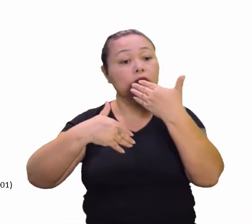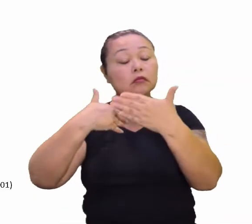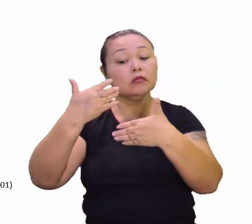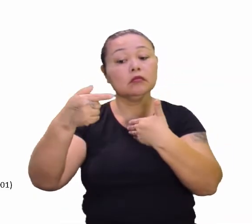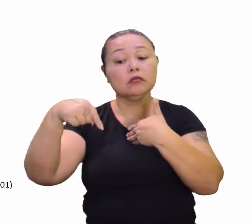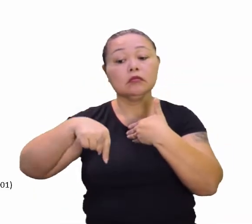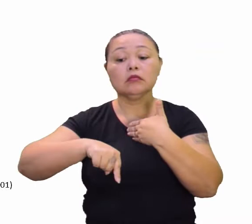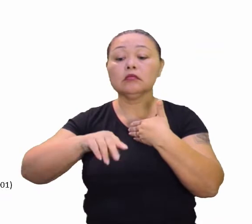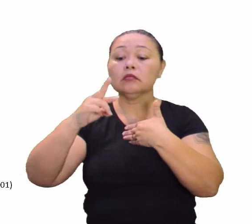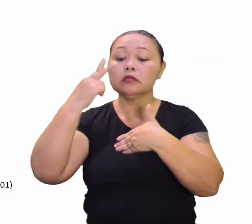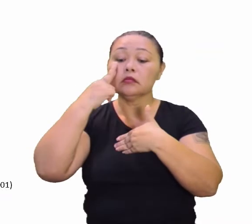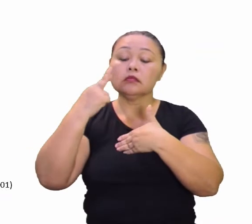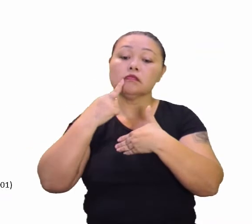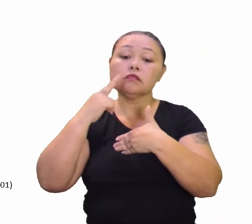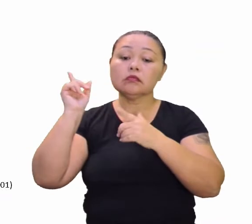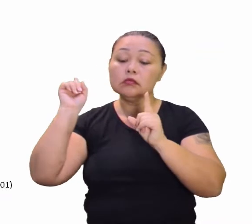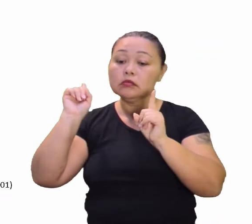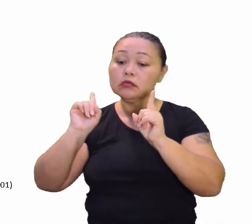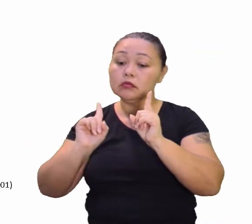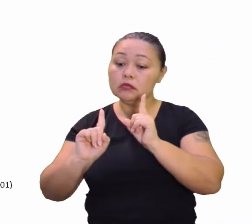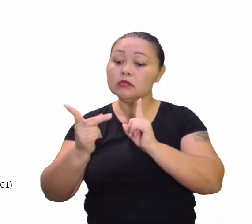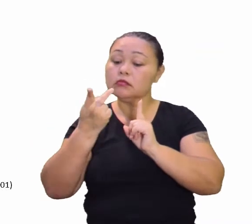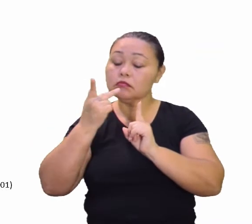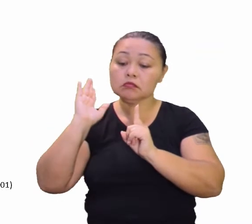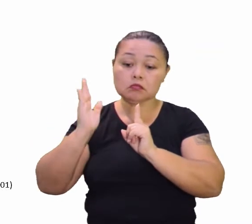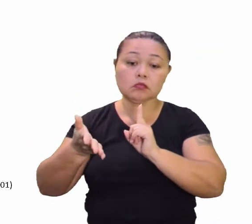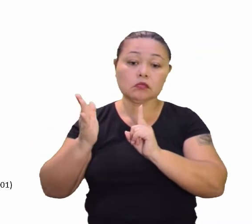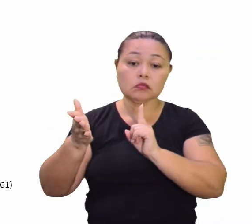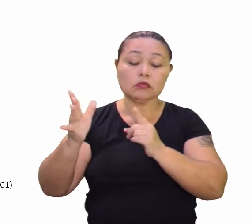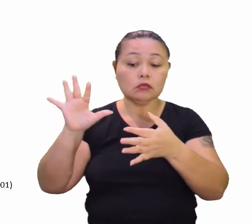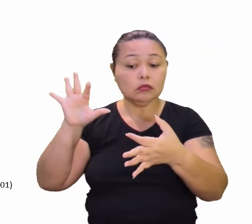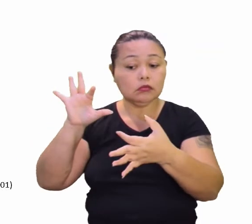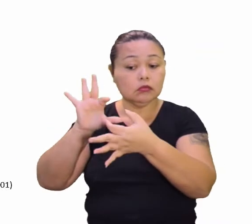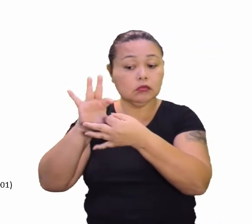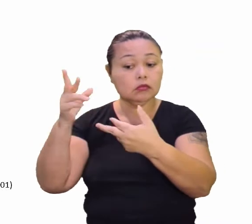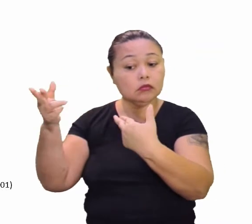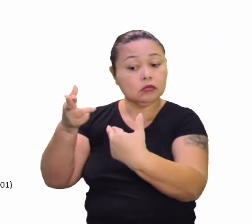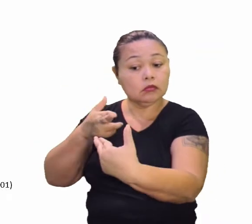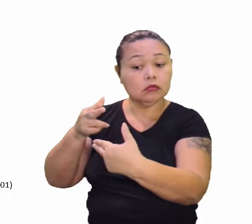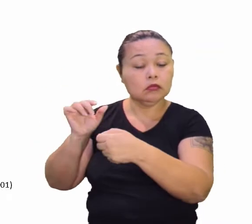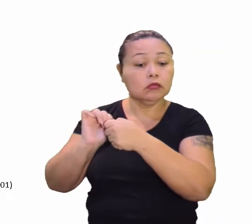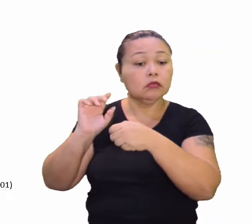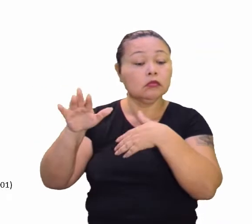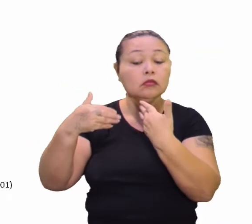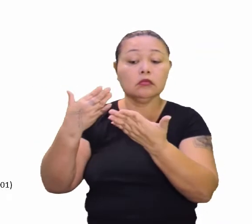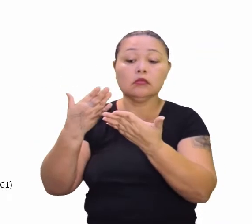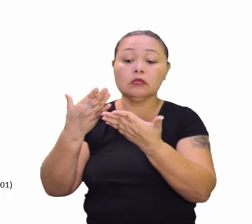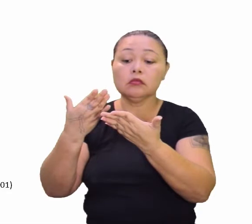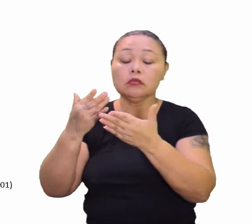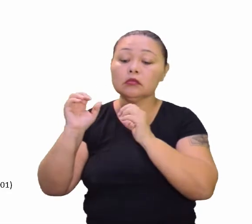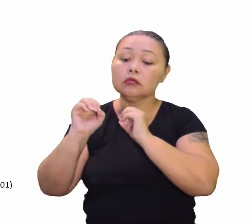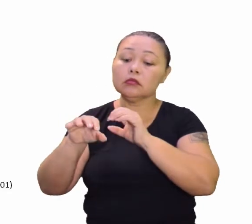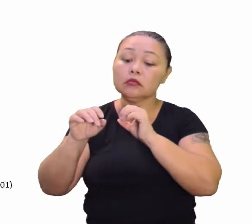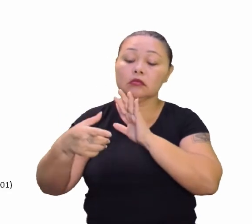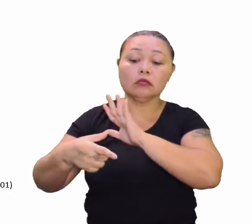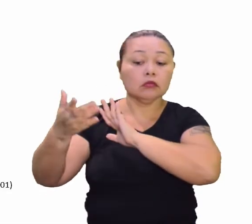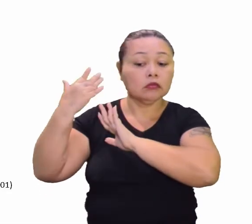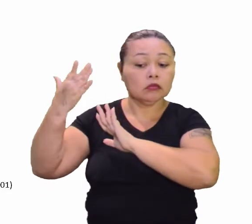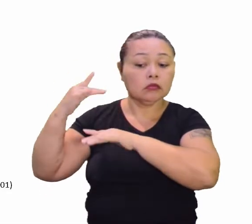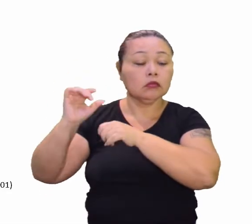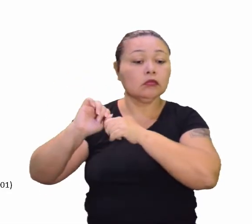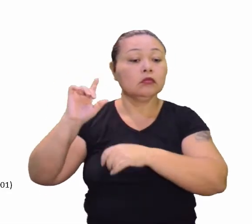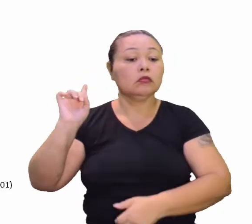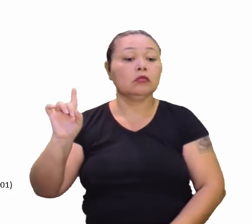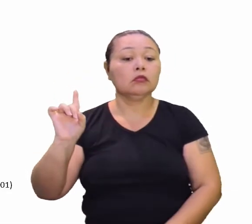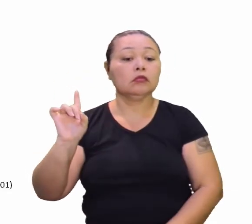Crescimento agora em Rondônia a partir das migrações, que falamos já também, né? Está relacionado a aulas ministradas